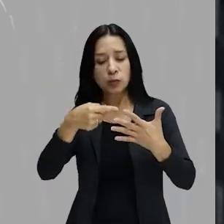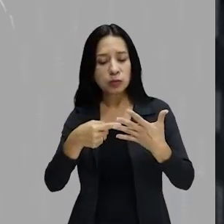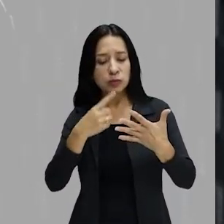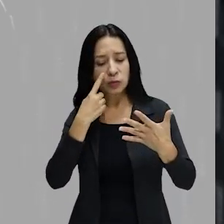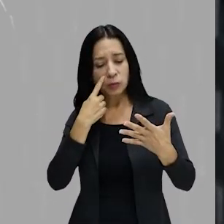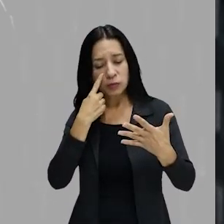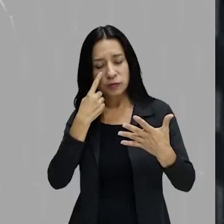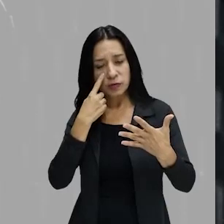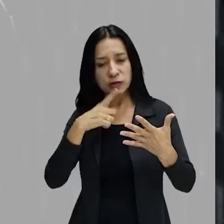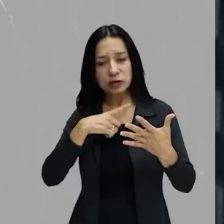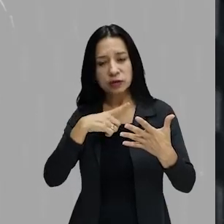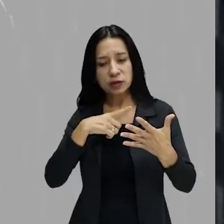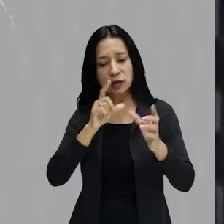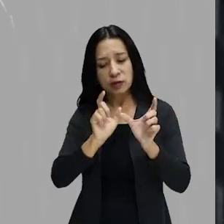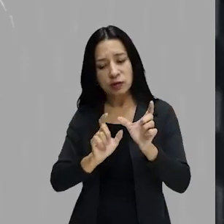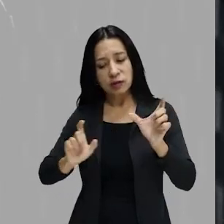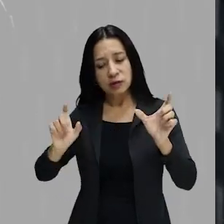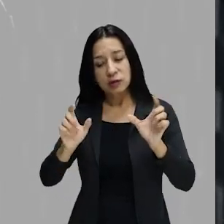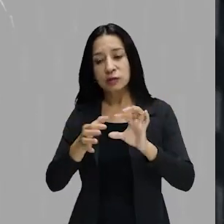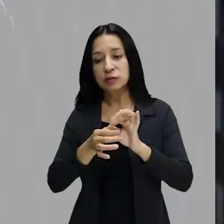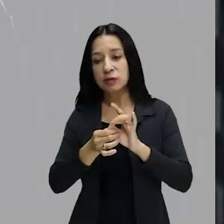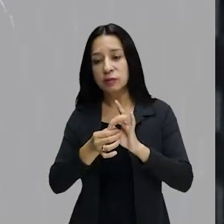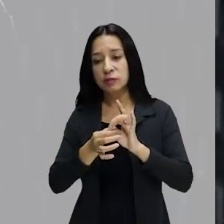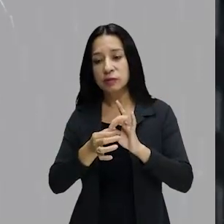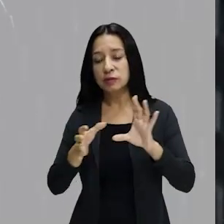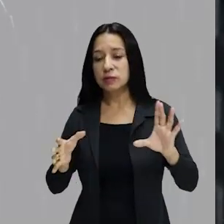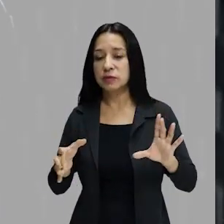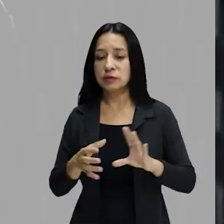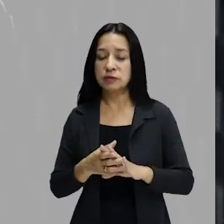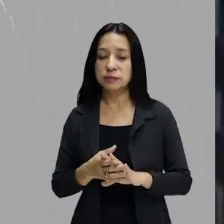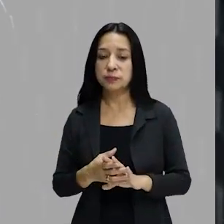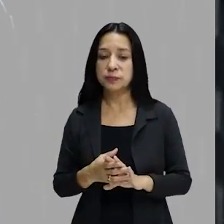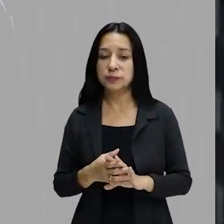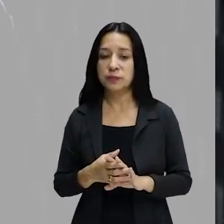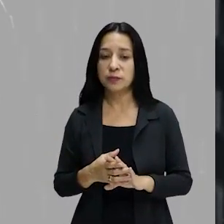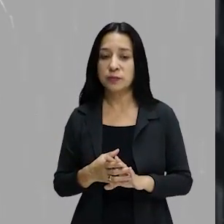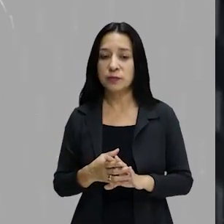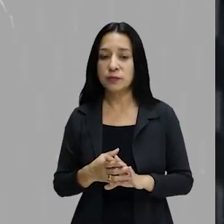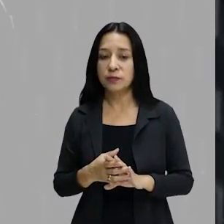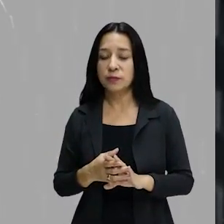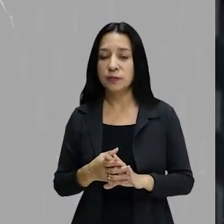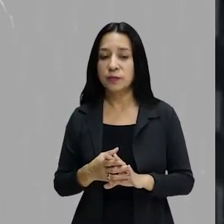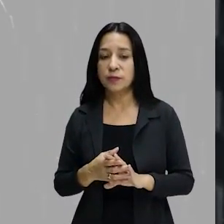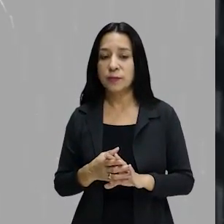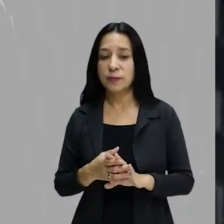oração independente. Olha essa aqui, a letra A. Vem agora. Quem?